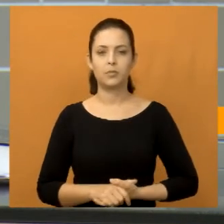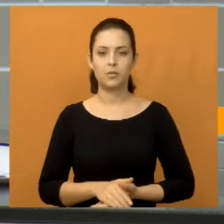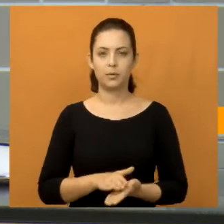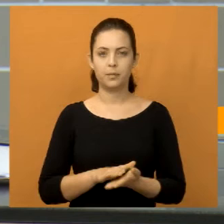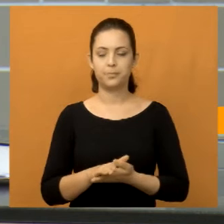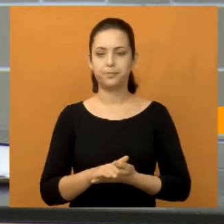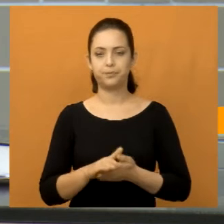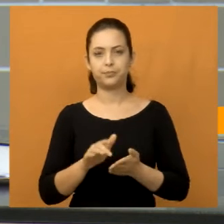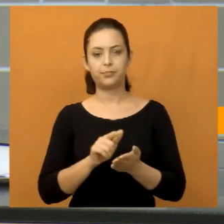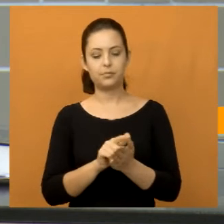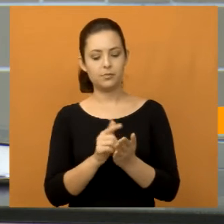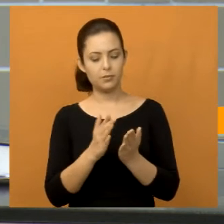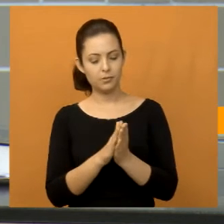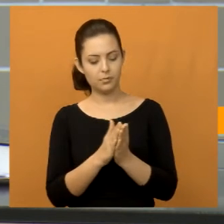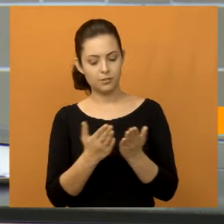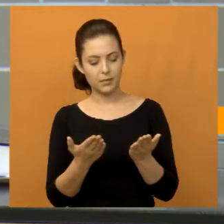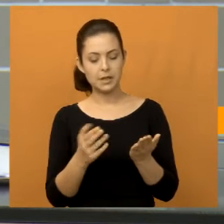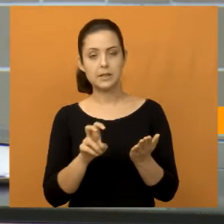Na folha 5,